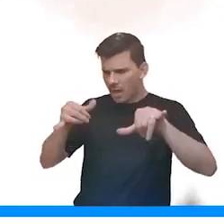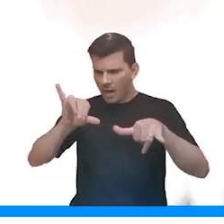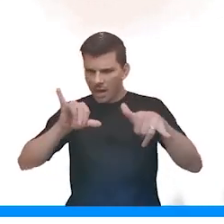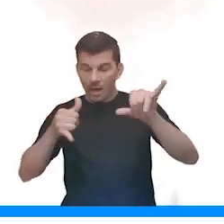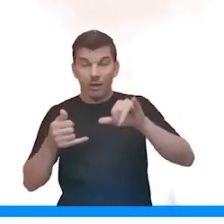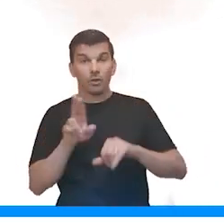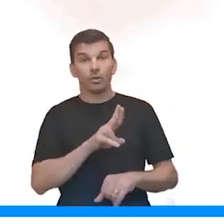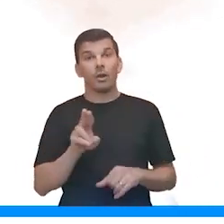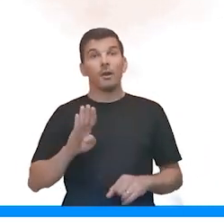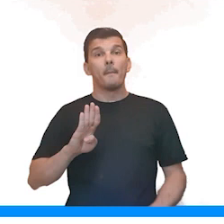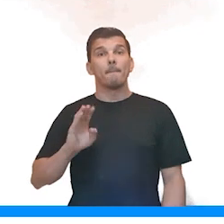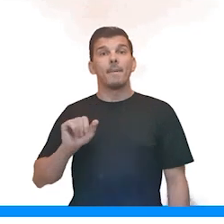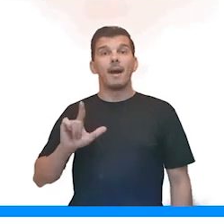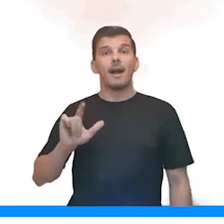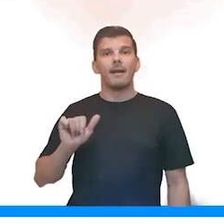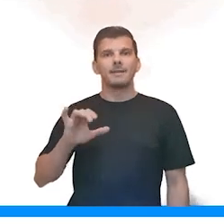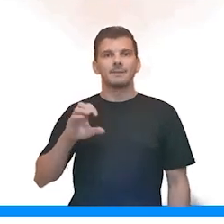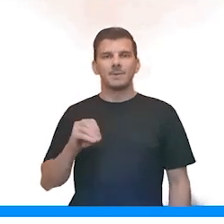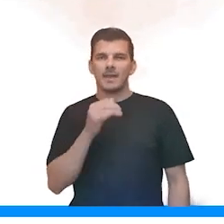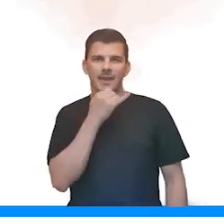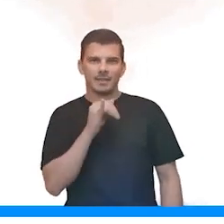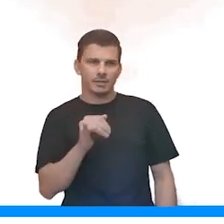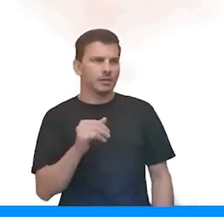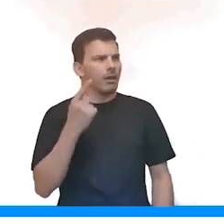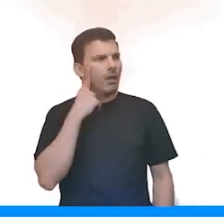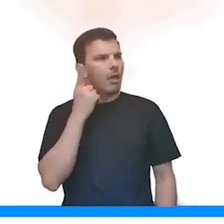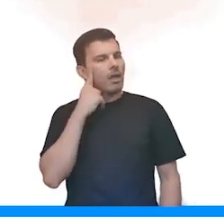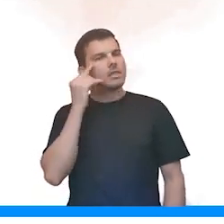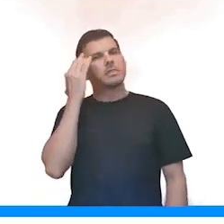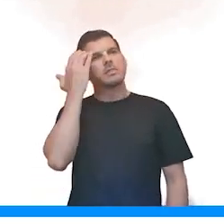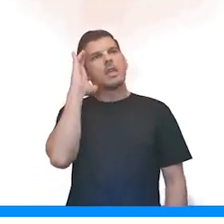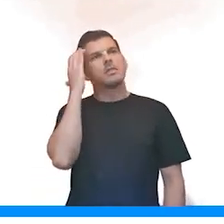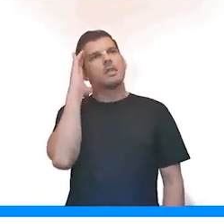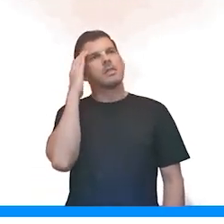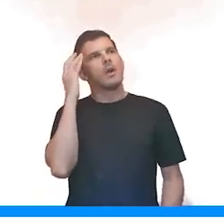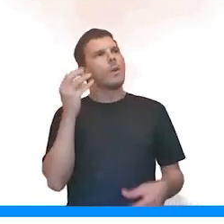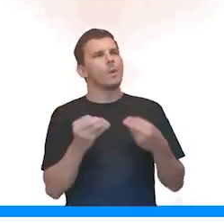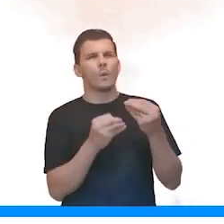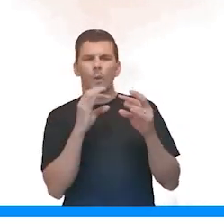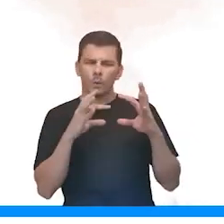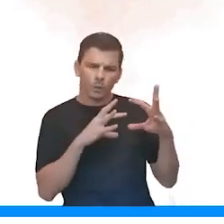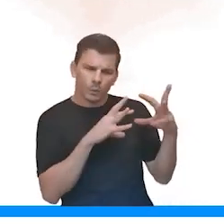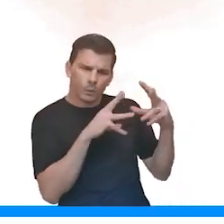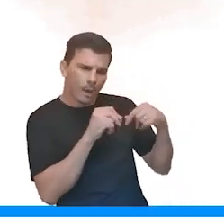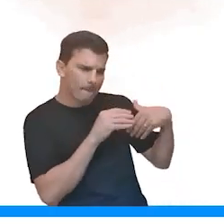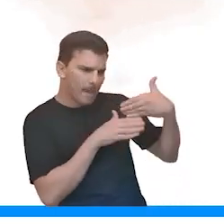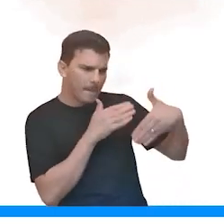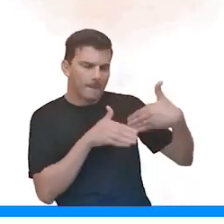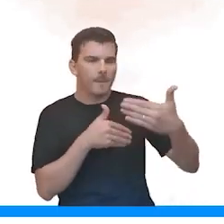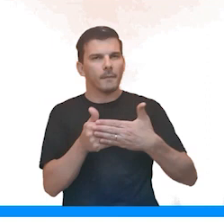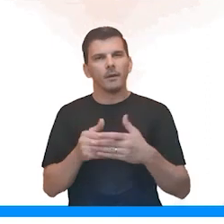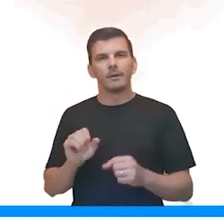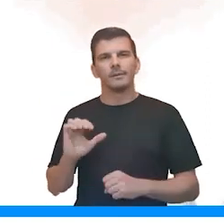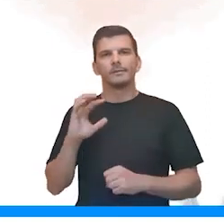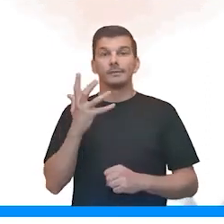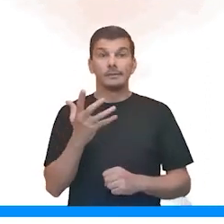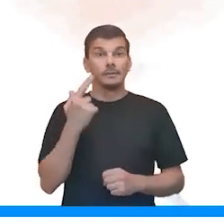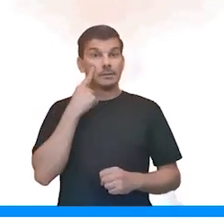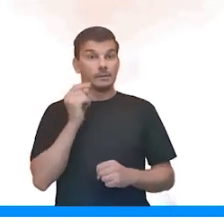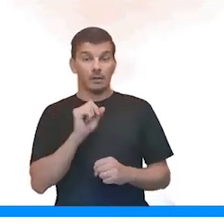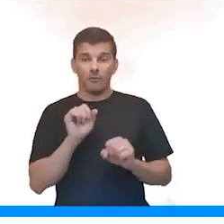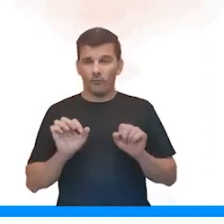Existe, galera, uma análise que se chama balanço de energia, que faz a gente entender como é que funciona todos